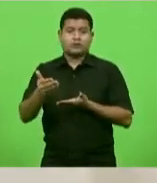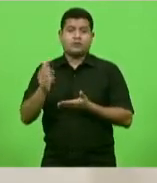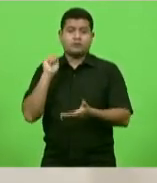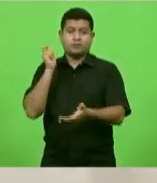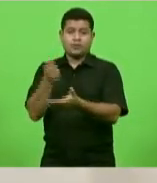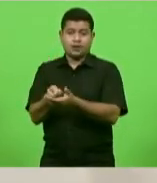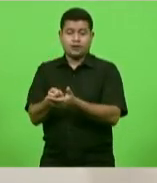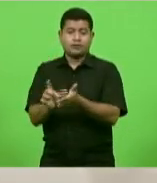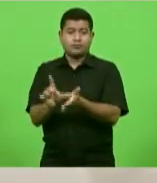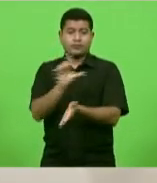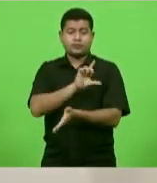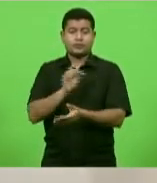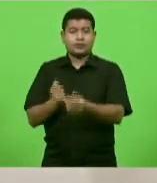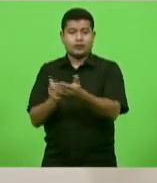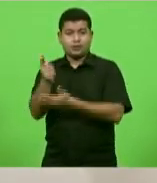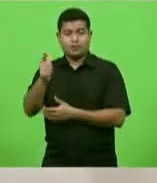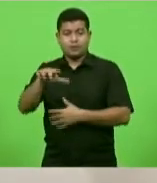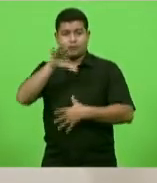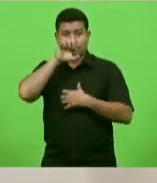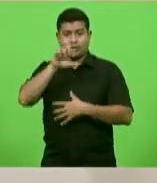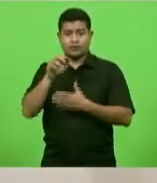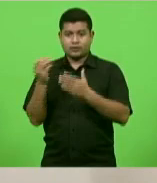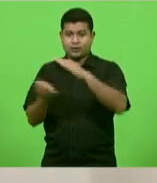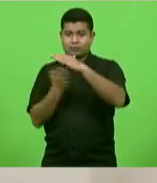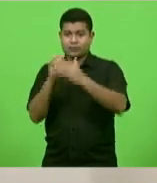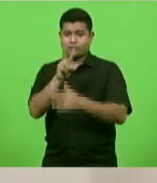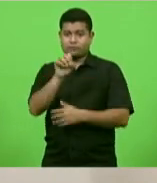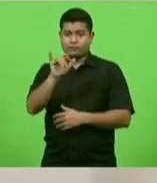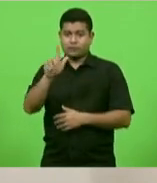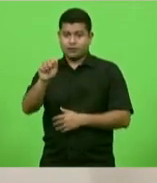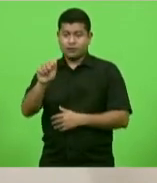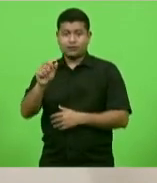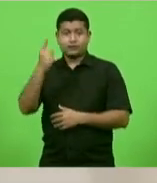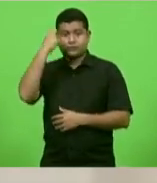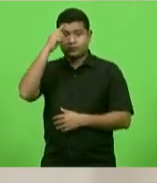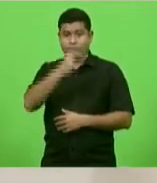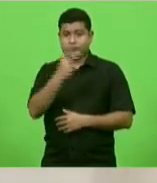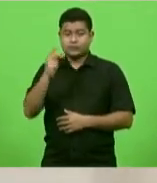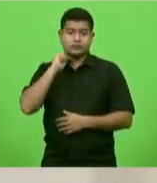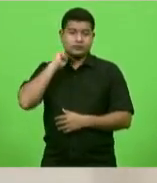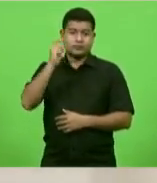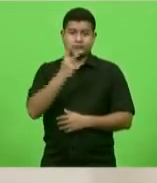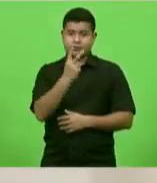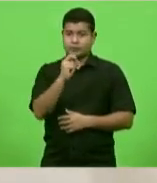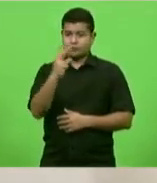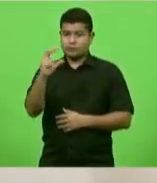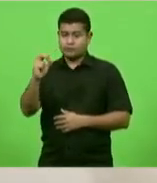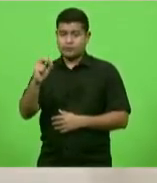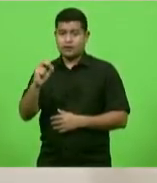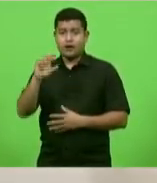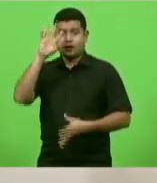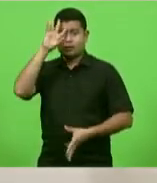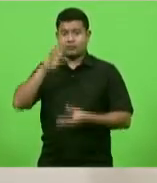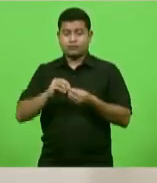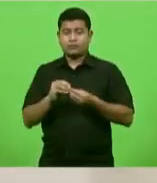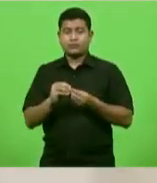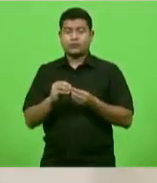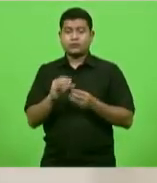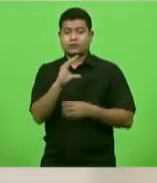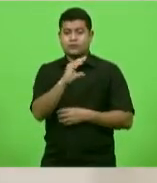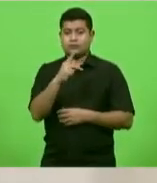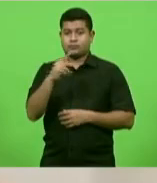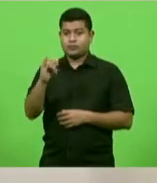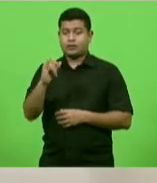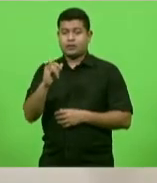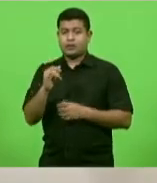antecipado e da compra de respiradores da Veigamed em 22 de abril de 2020. A conclusão da CPI